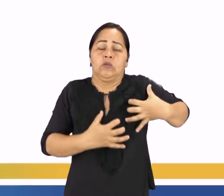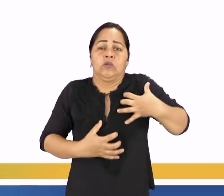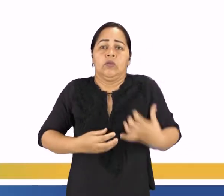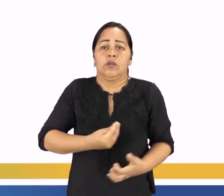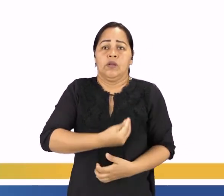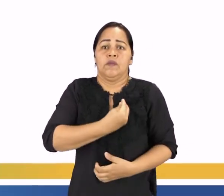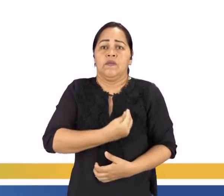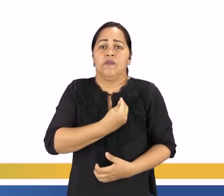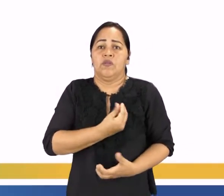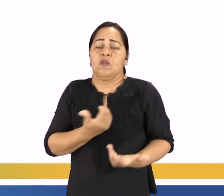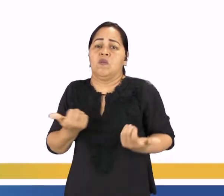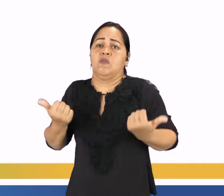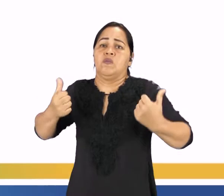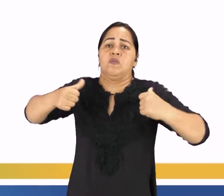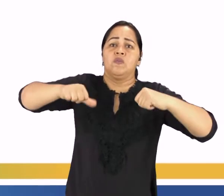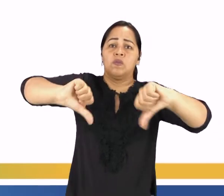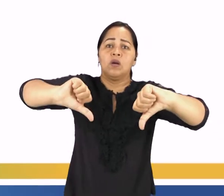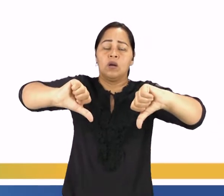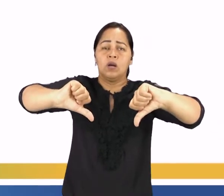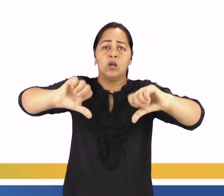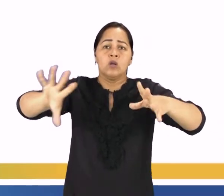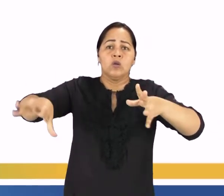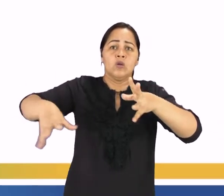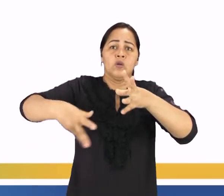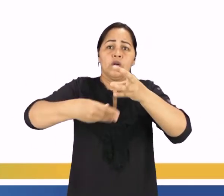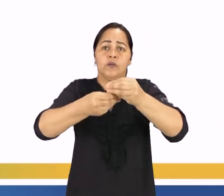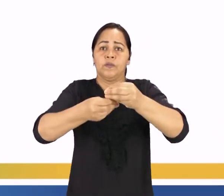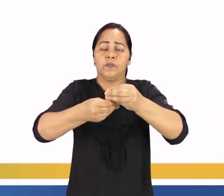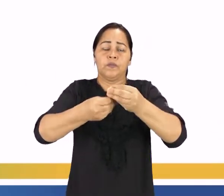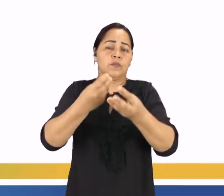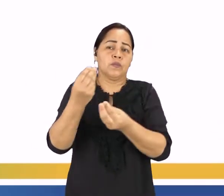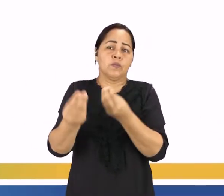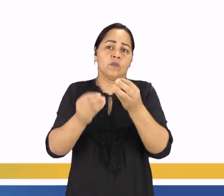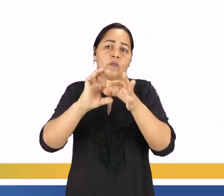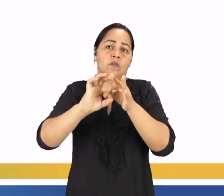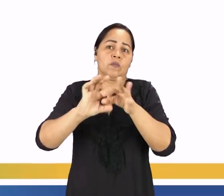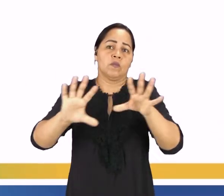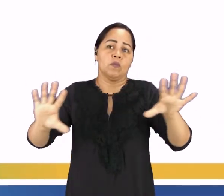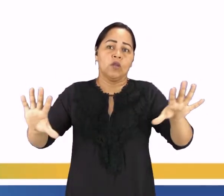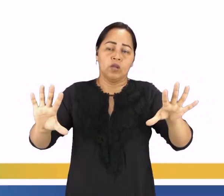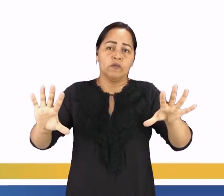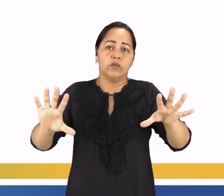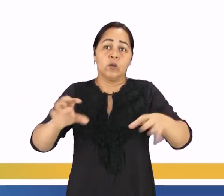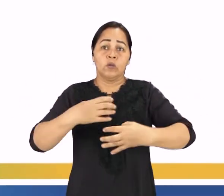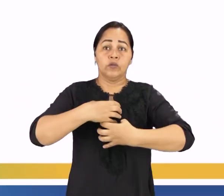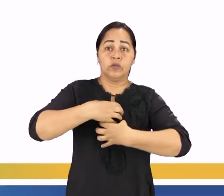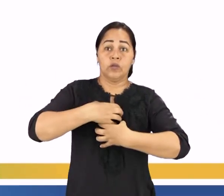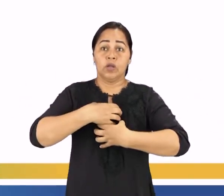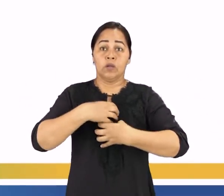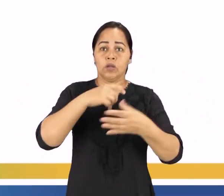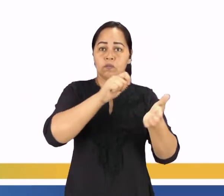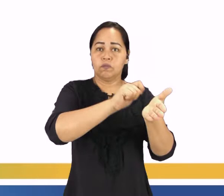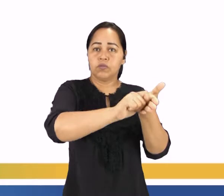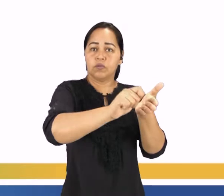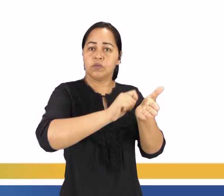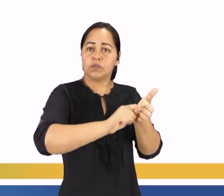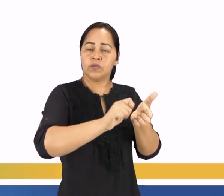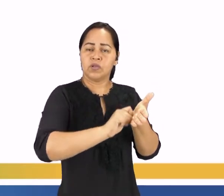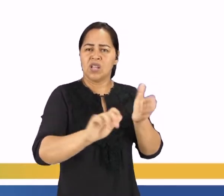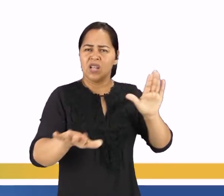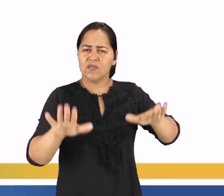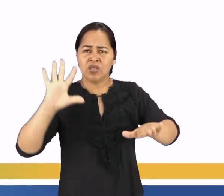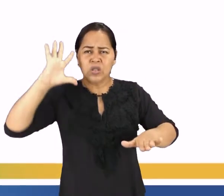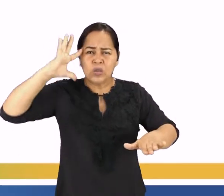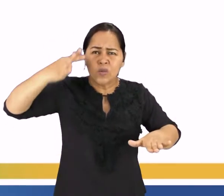caos, a síntese e a ortografia são absolutamente livres, e as imagens, em certos trechos,